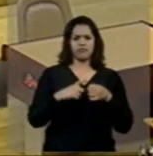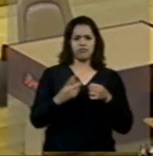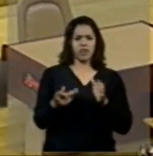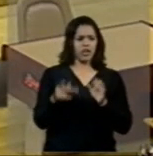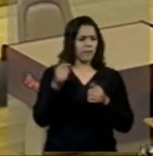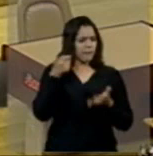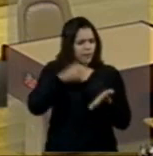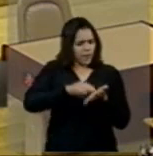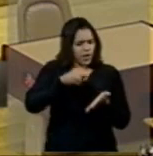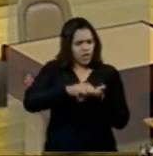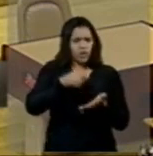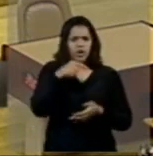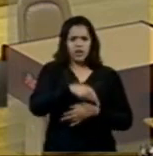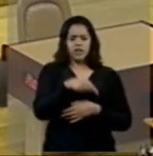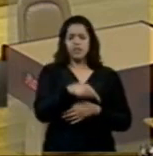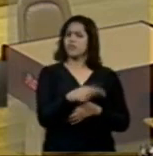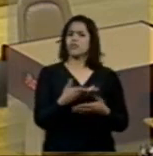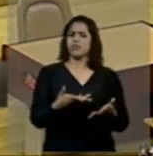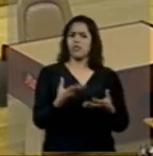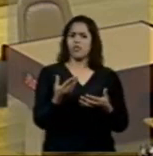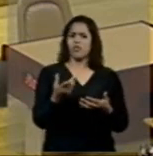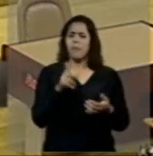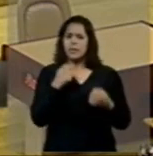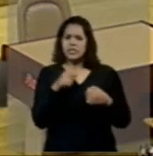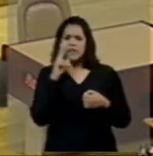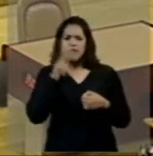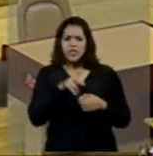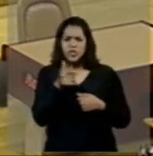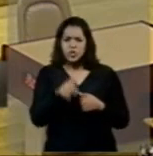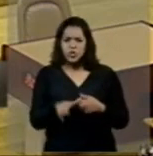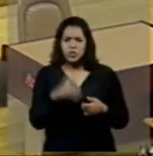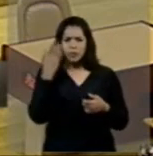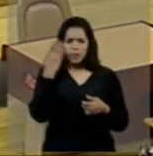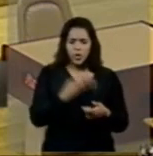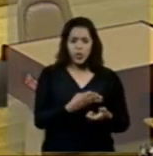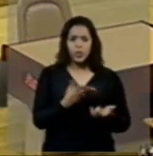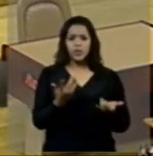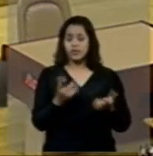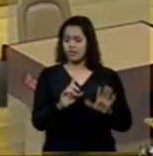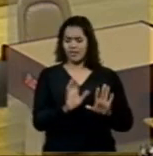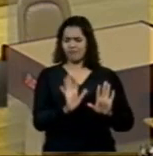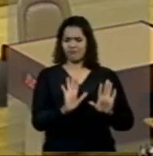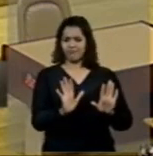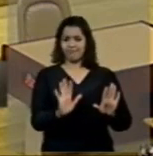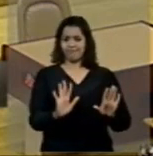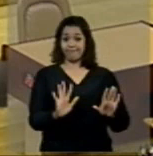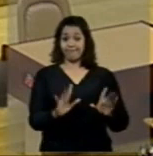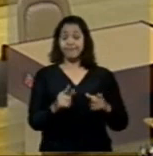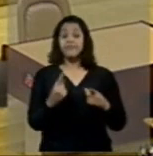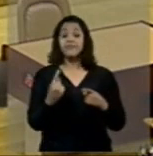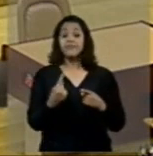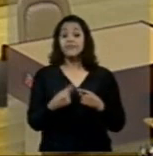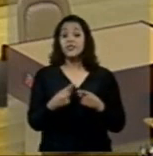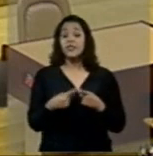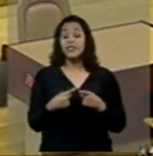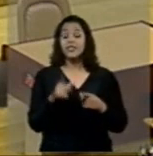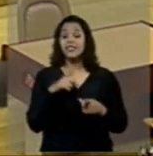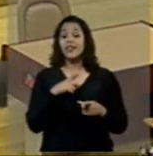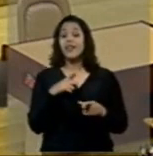instrumentos para destrancar um recurso de revista, estaria revendo prova, estaria... Não, não, é que